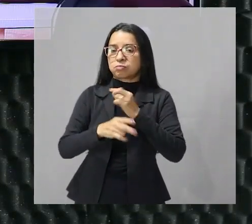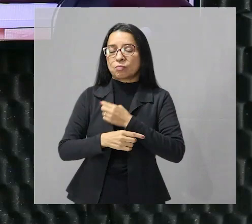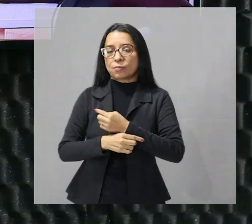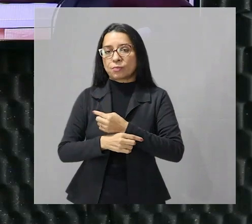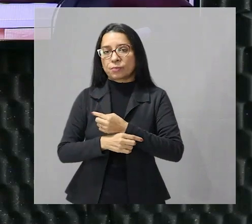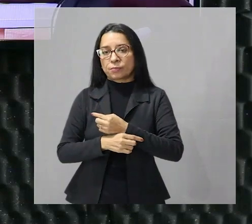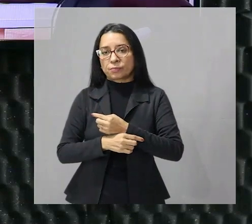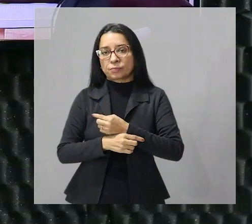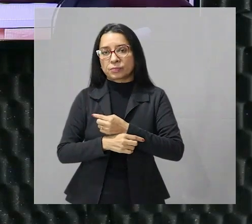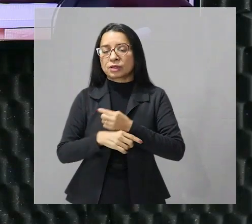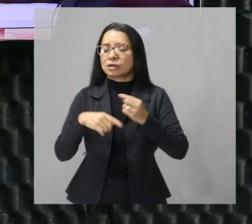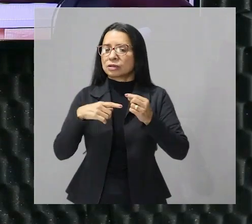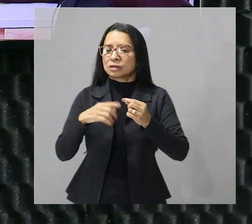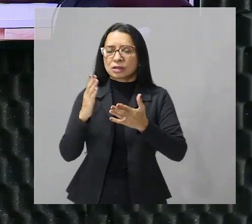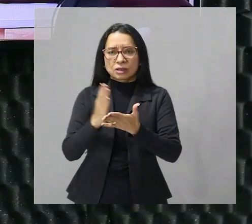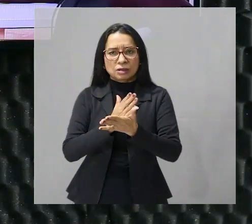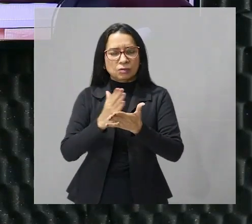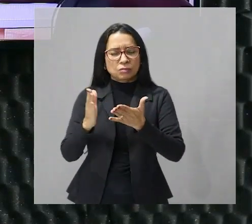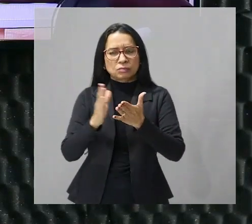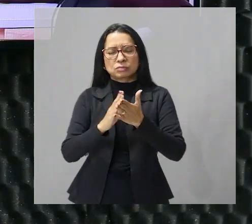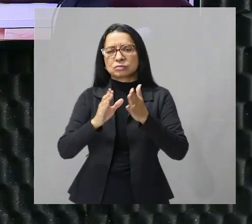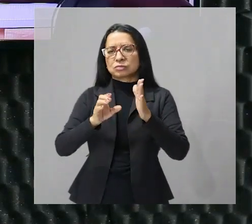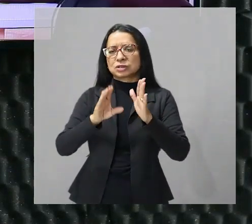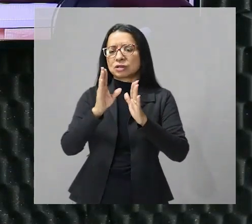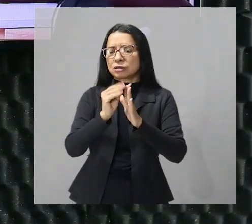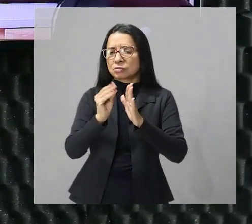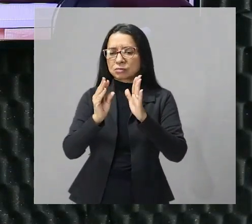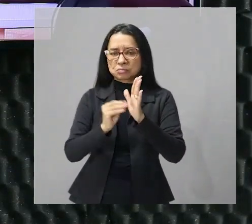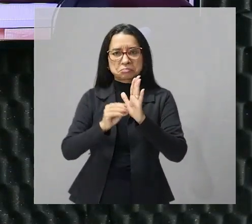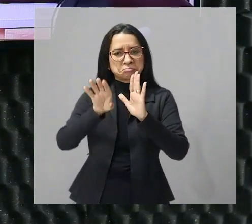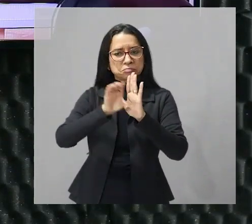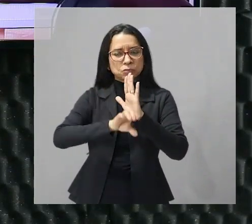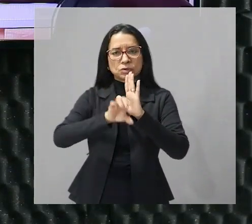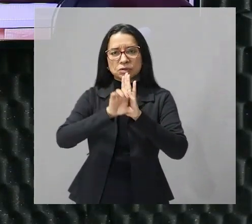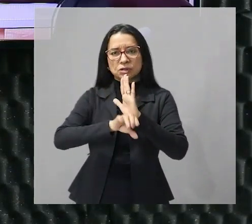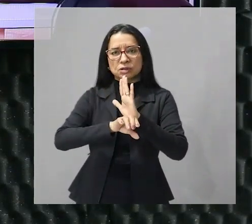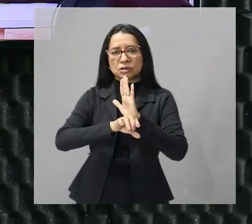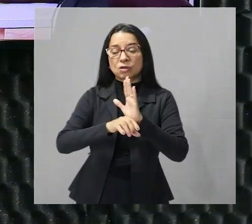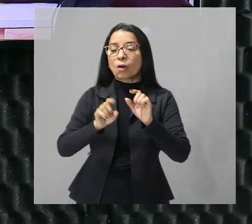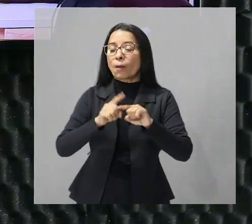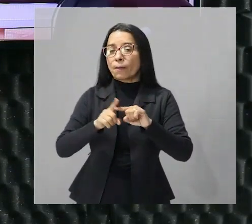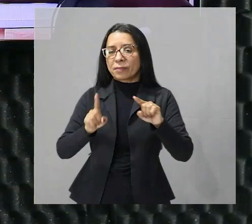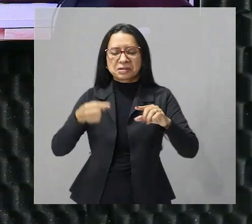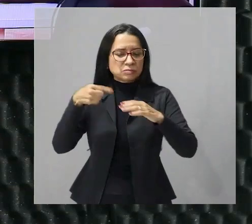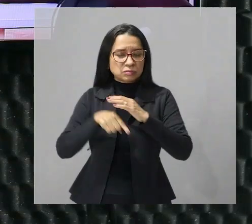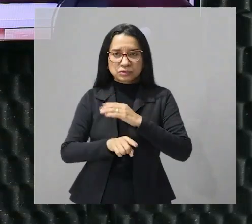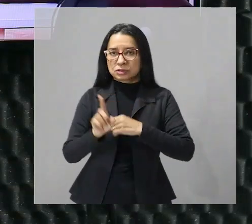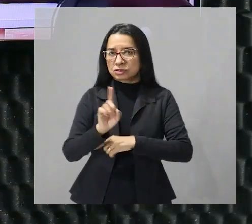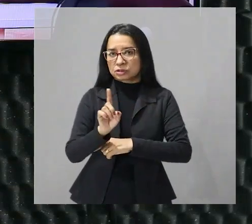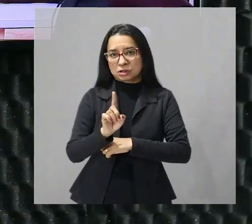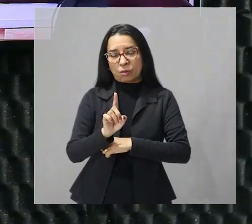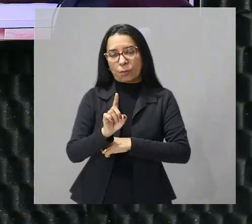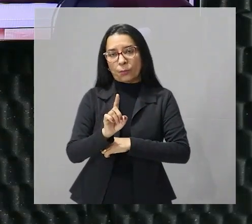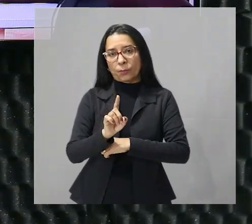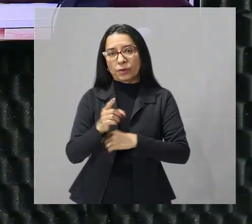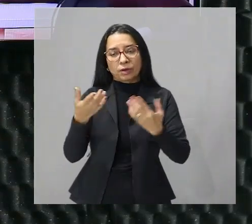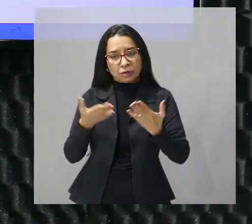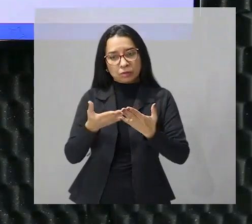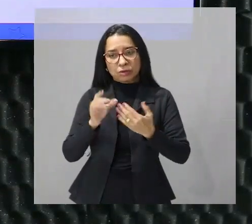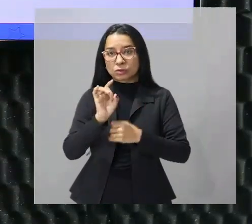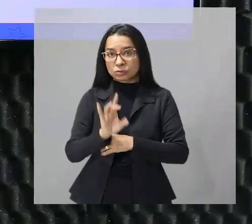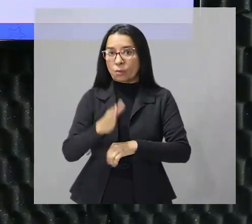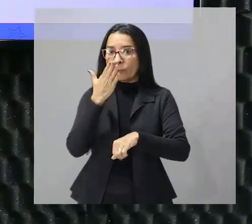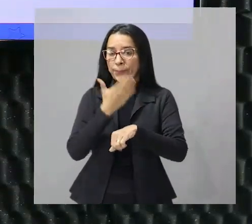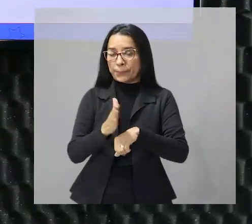trazer algum conceito, mas não com aquele grau de profundidade que você já está acostumado nas nossas aulas, tá bom? Então, vamos